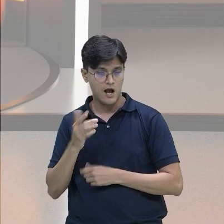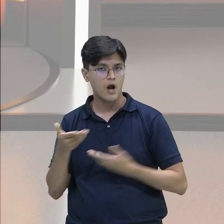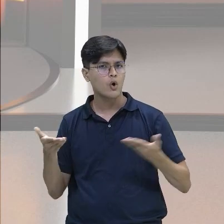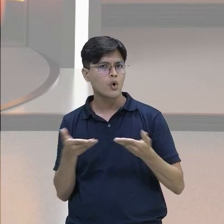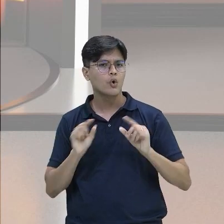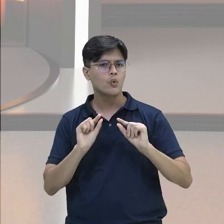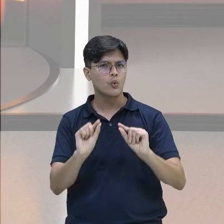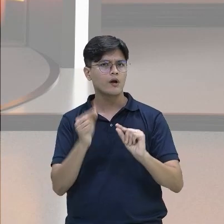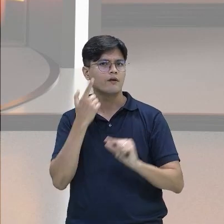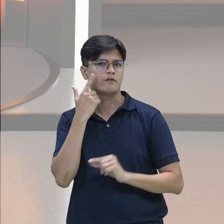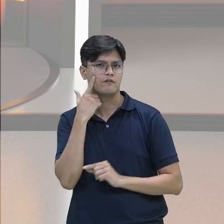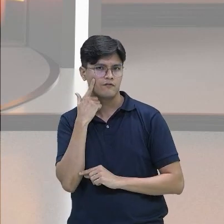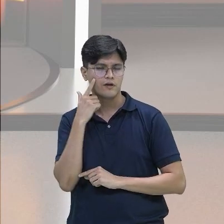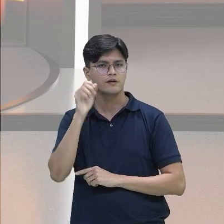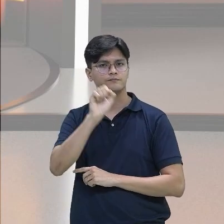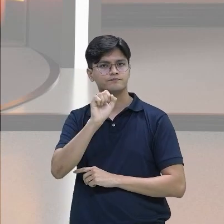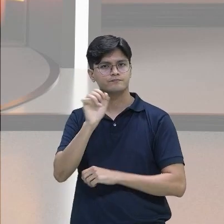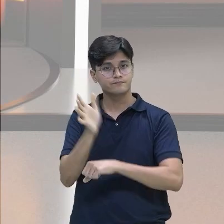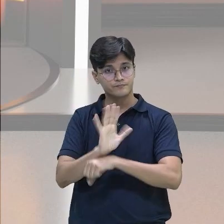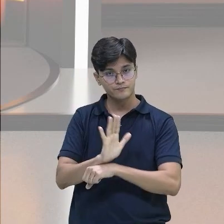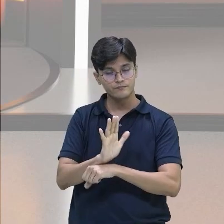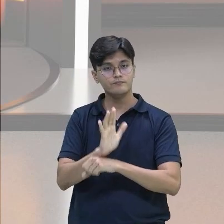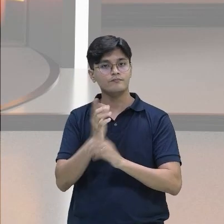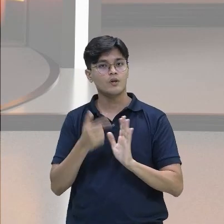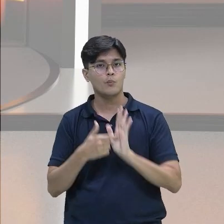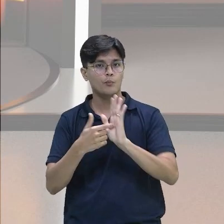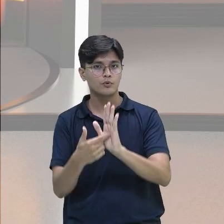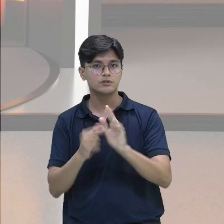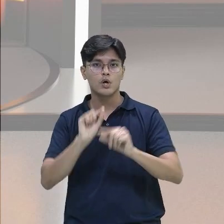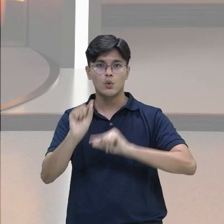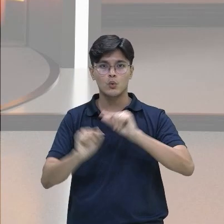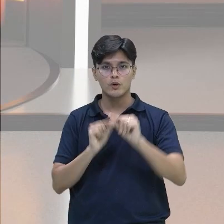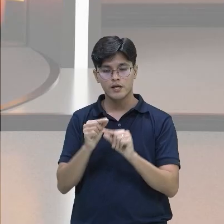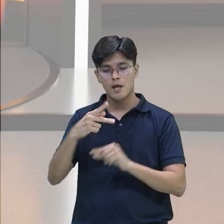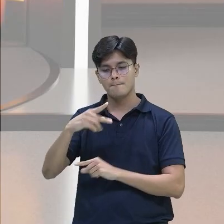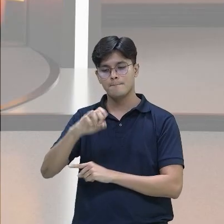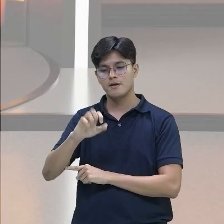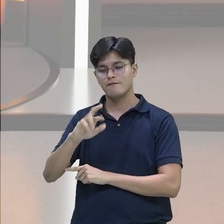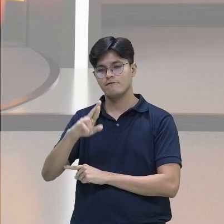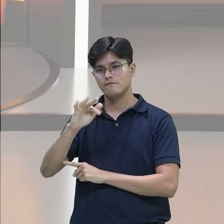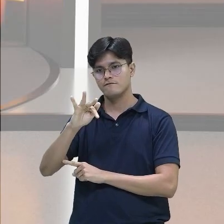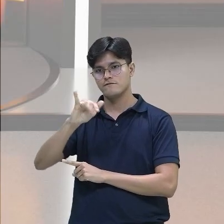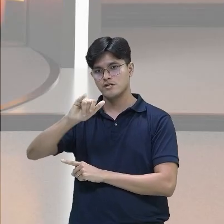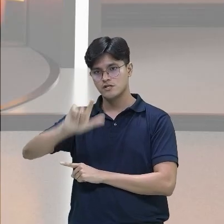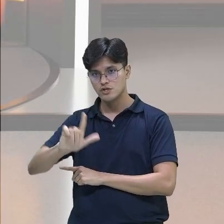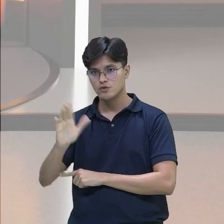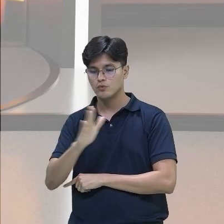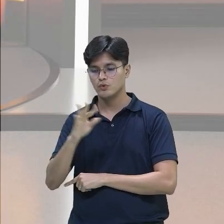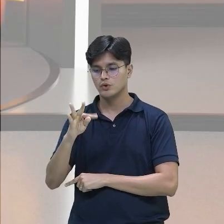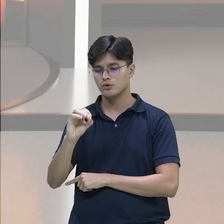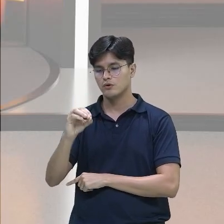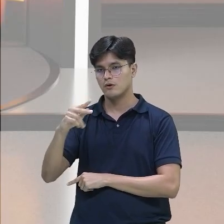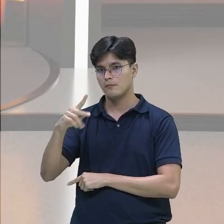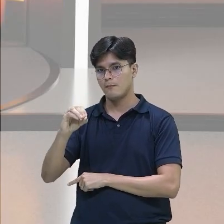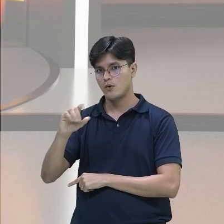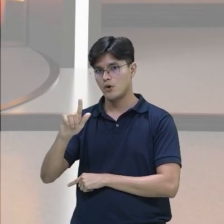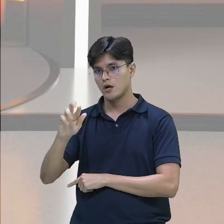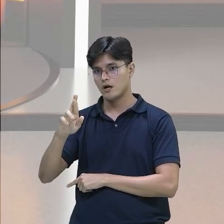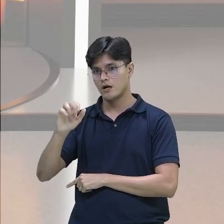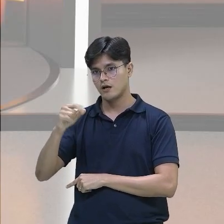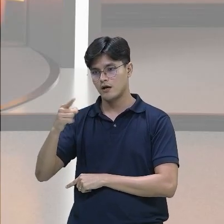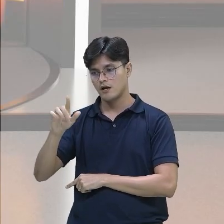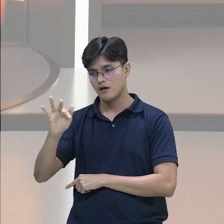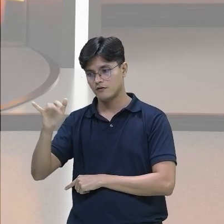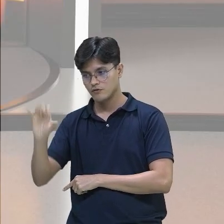vai continuar mostrando para a gente esse perfil topográfico, saindo daquela linha do território brasileiro para o quê? Para que a gente